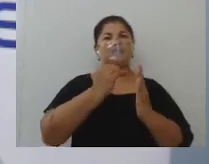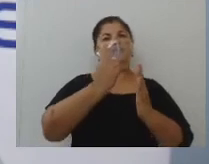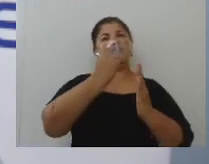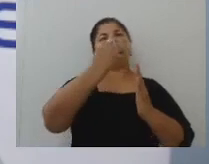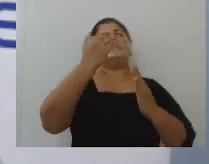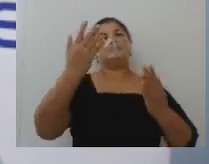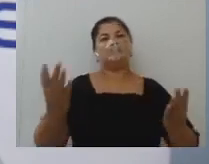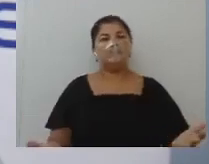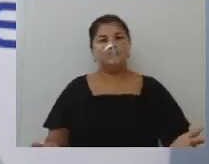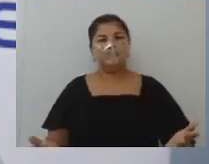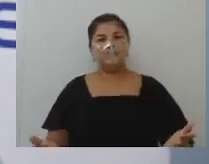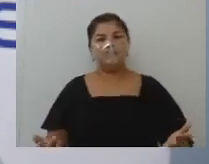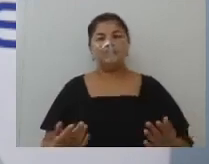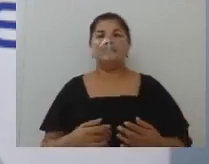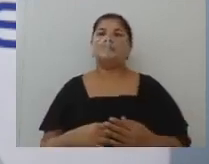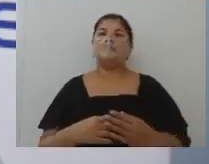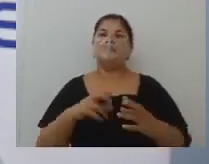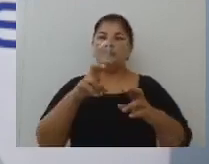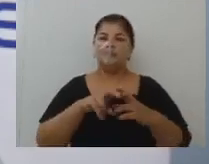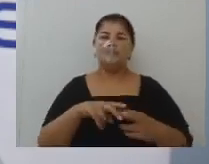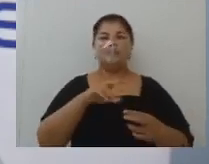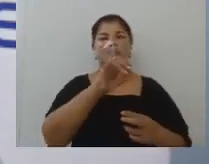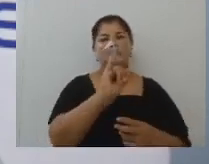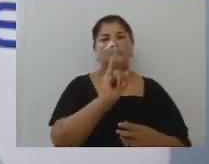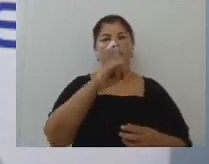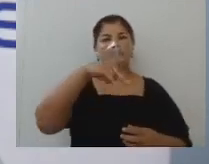vai aumentando. A partir de infravermelho.